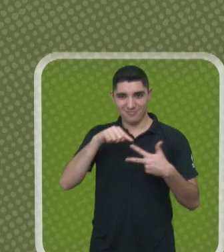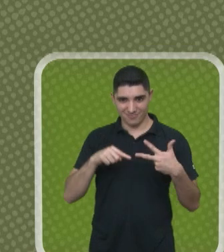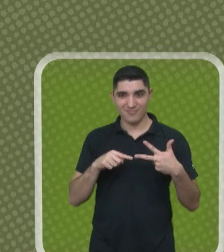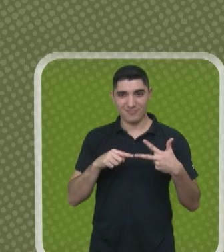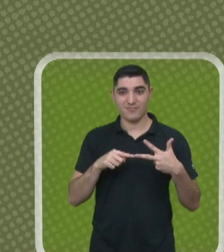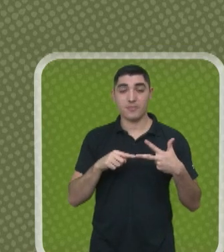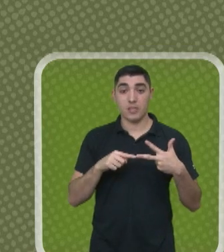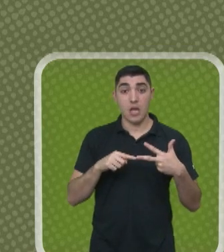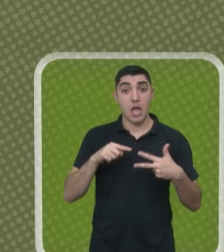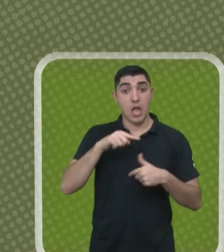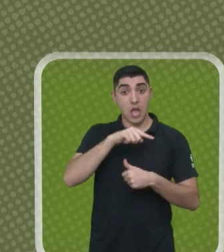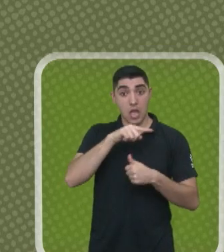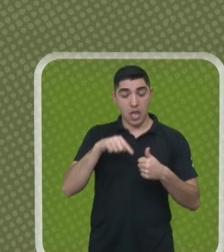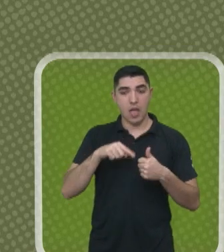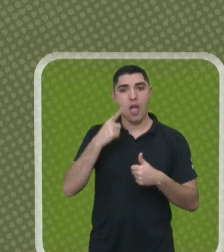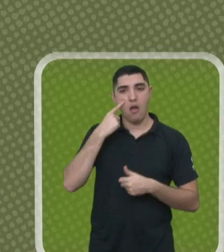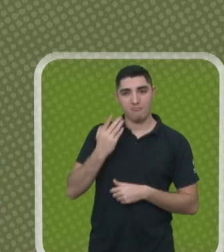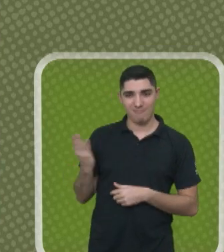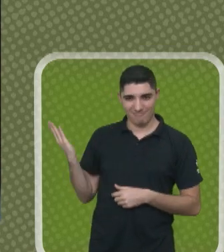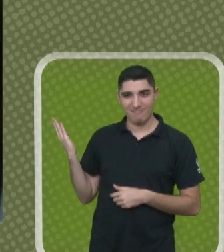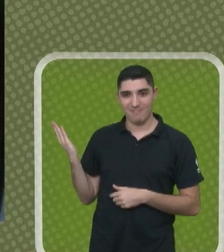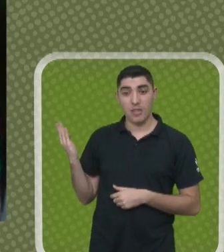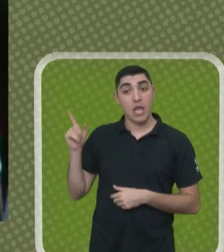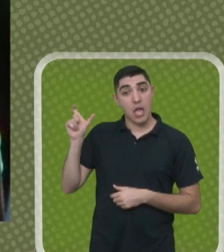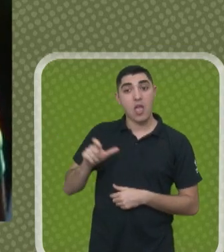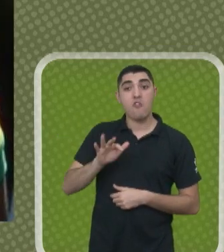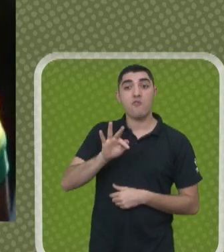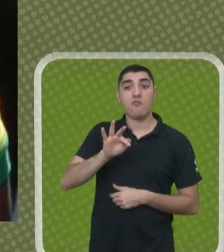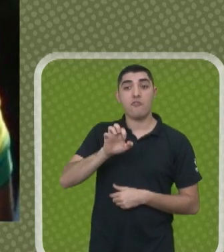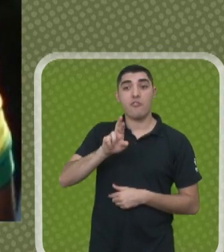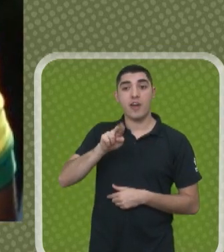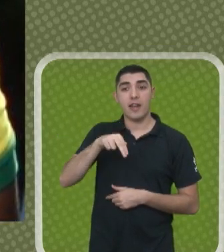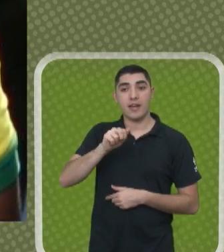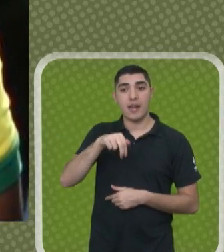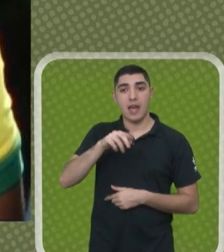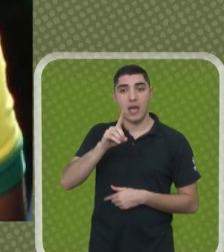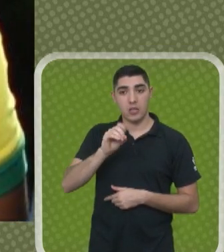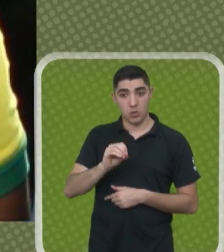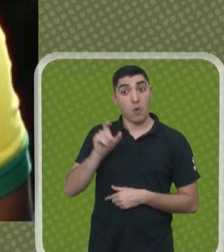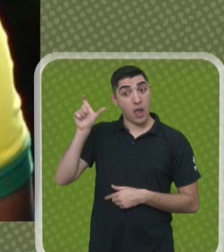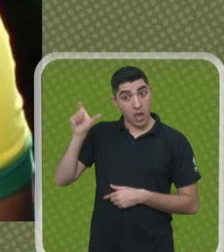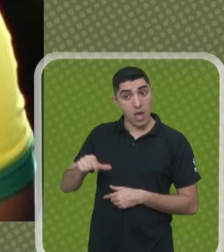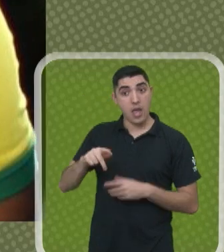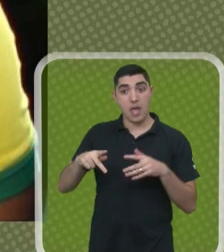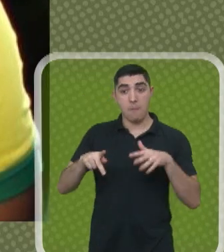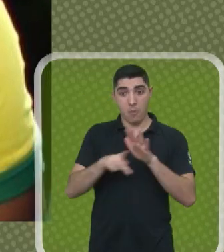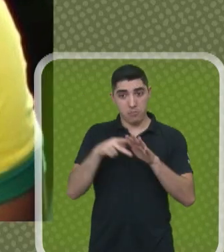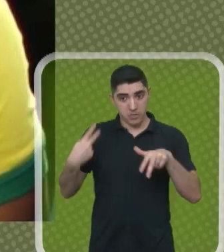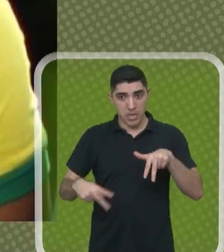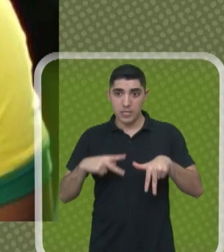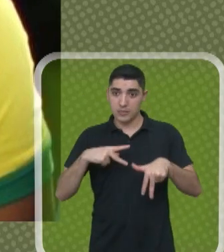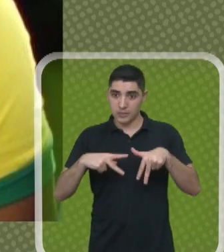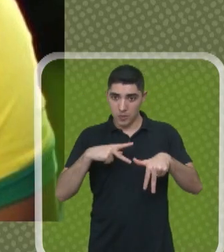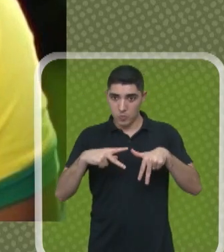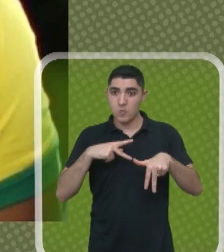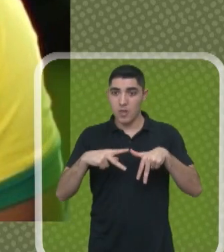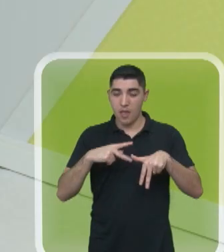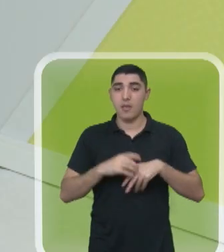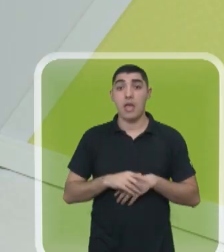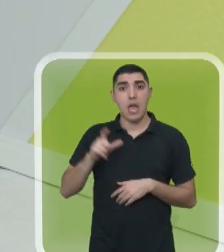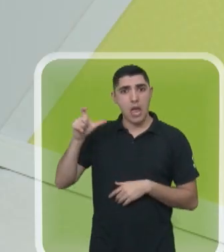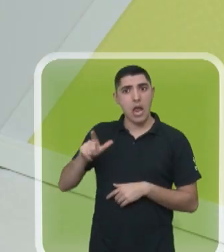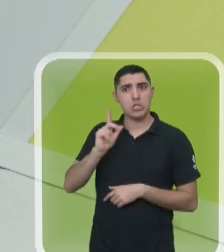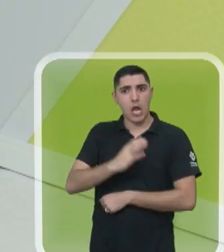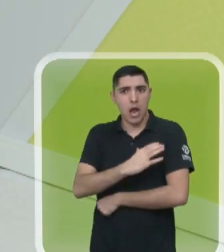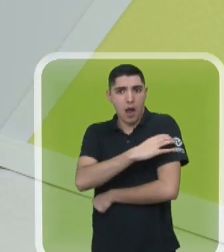Vitor Feijão, esse que você tá na tela aí, ó, é o Fernando Portugal, que é joseense. Ele é joseense, tem 41 anos, foi muito tempo capitão